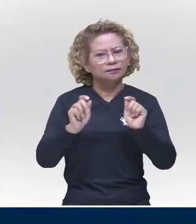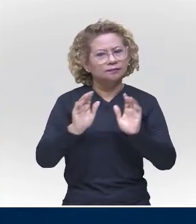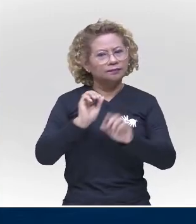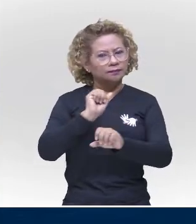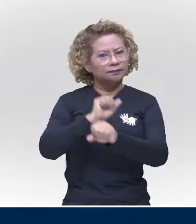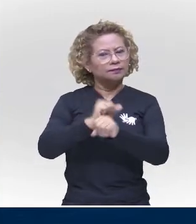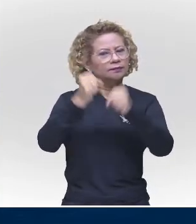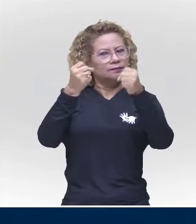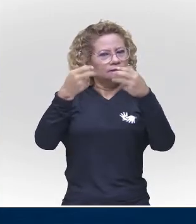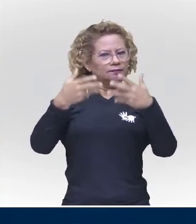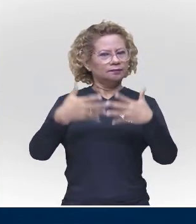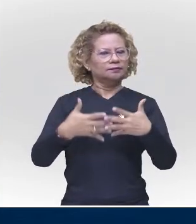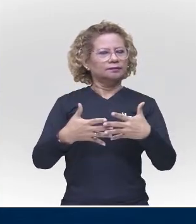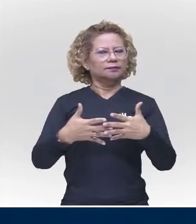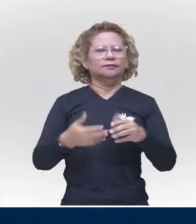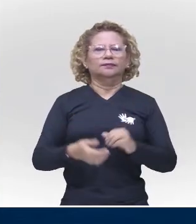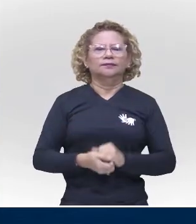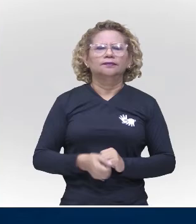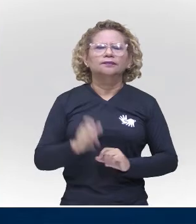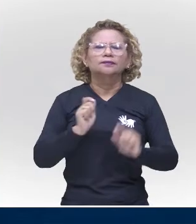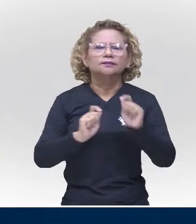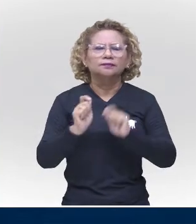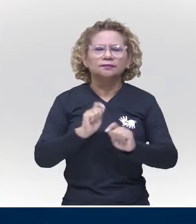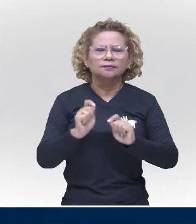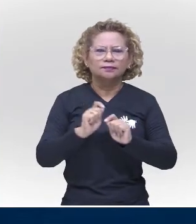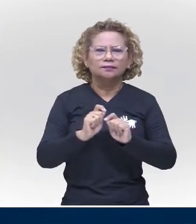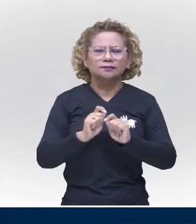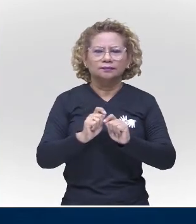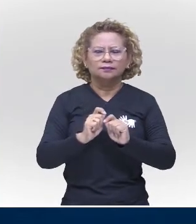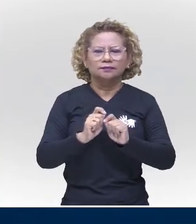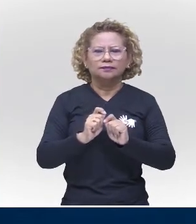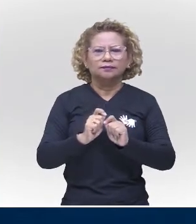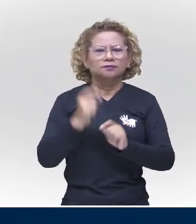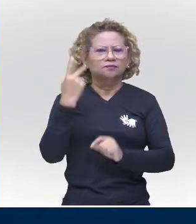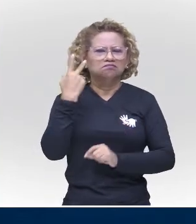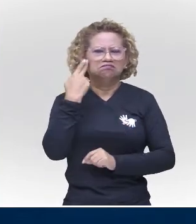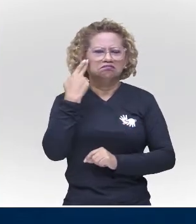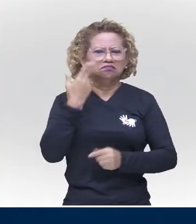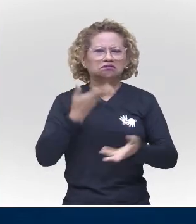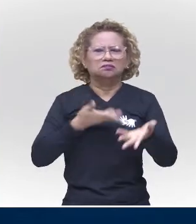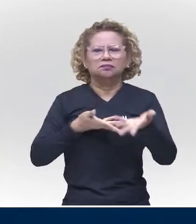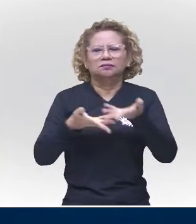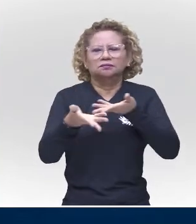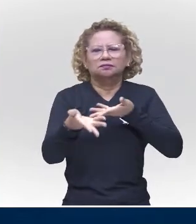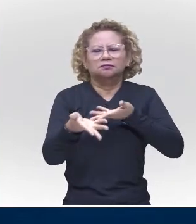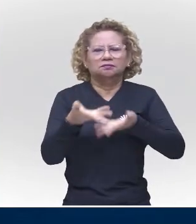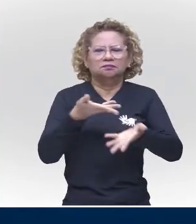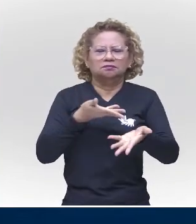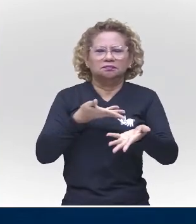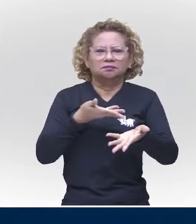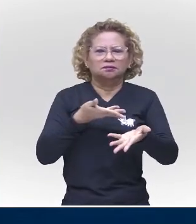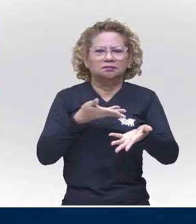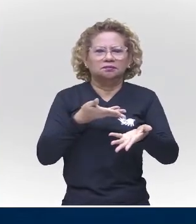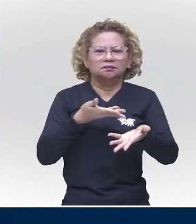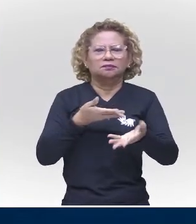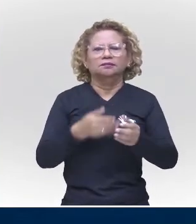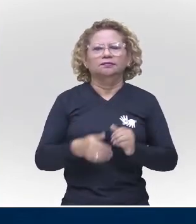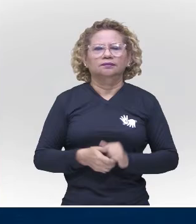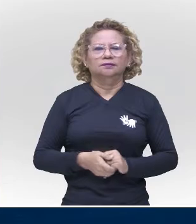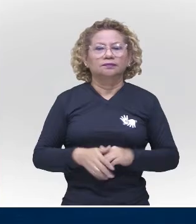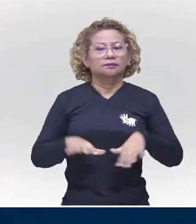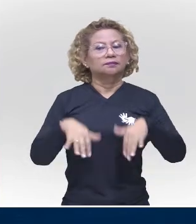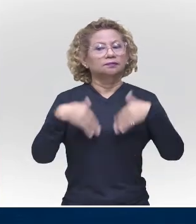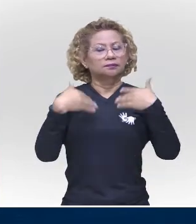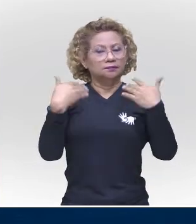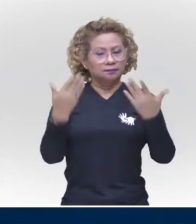aqui. Então, interação com o adversário. Quando é que acontece interação? Quando eu